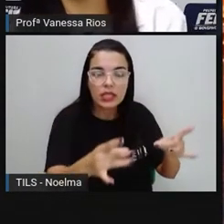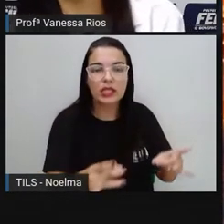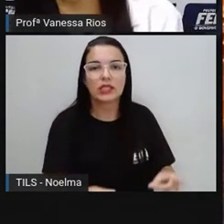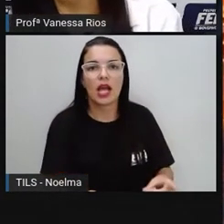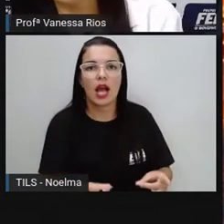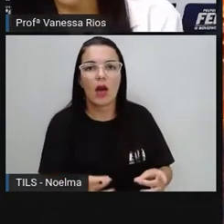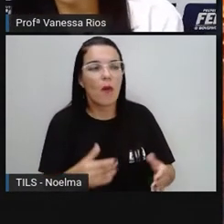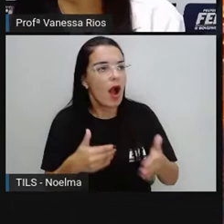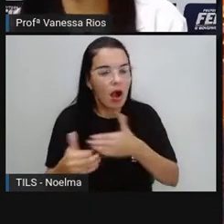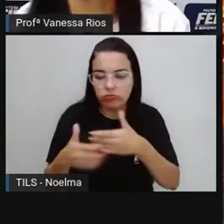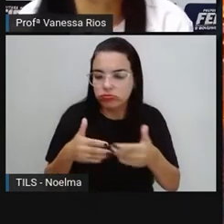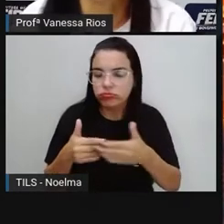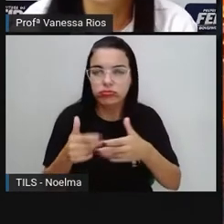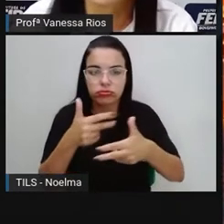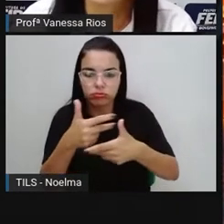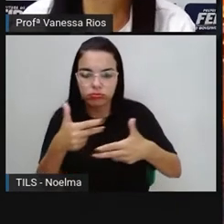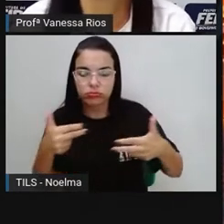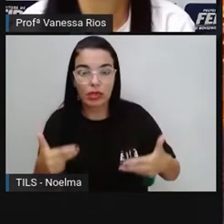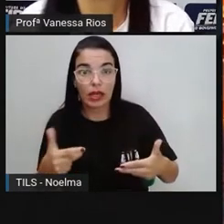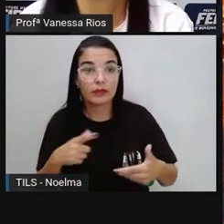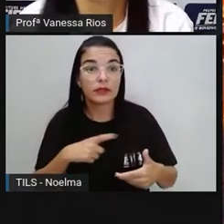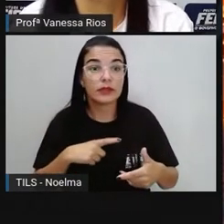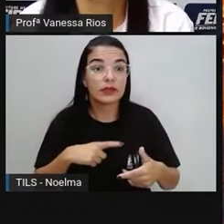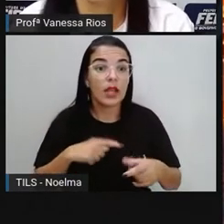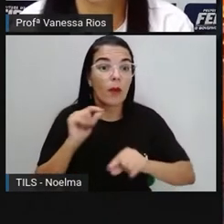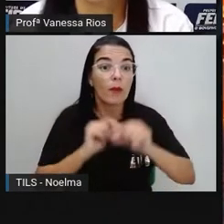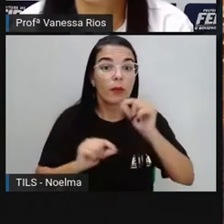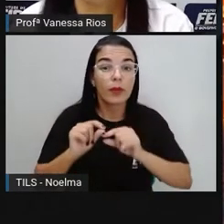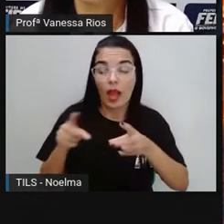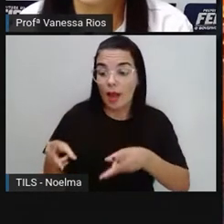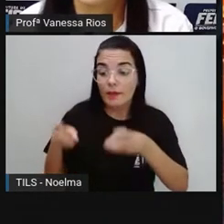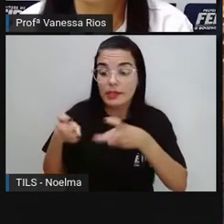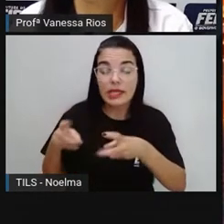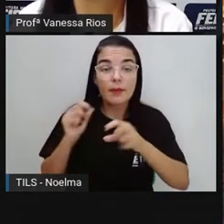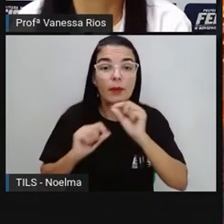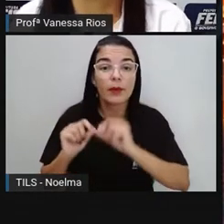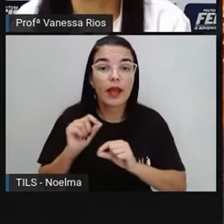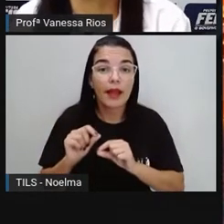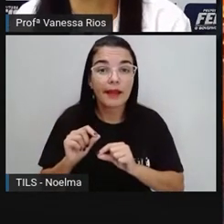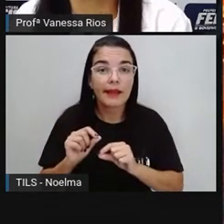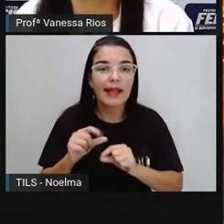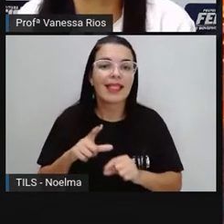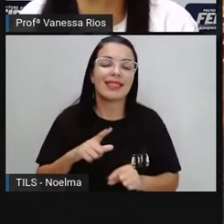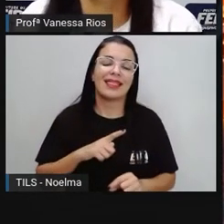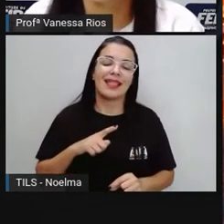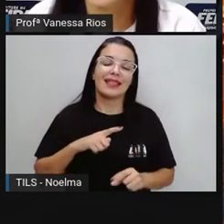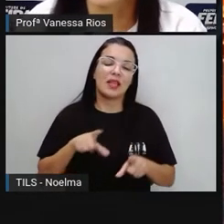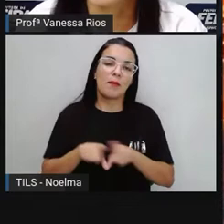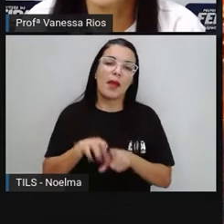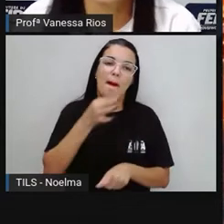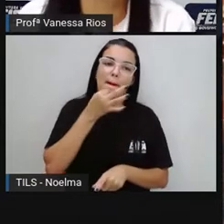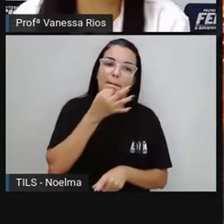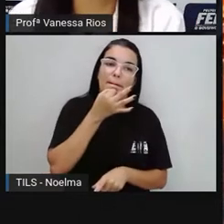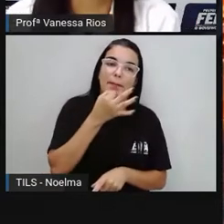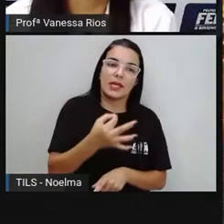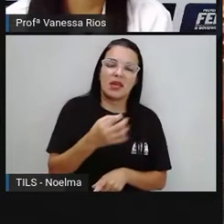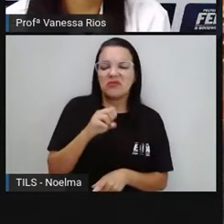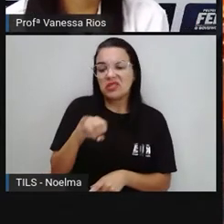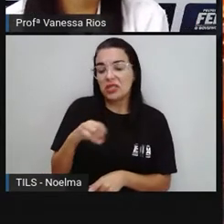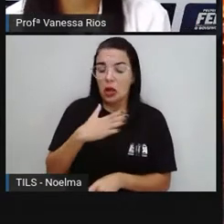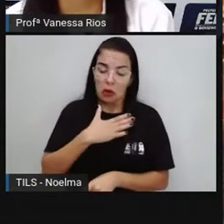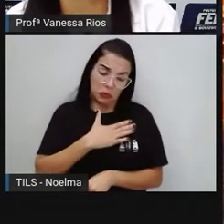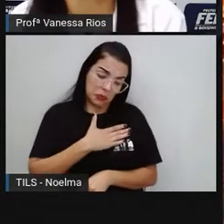sobre determinada obra ou produto, se observa também a emissão da opinião. Se gostou,